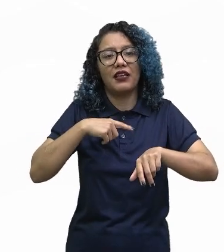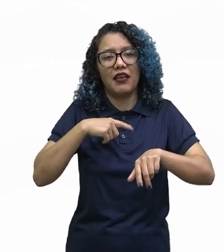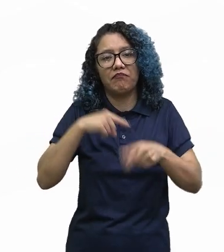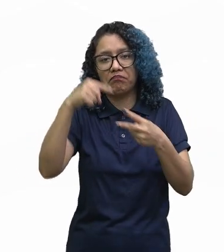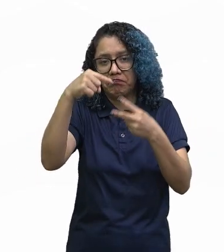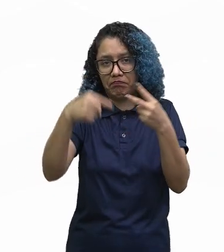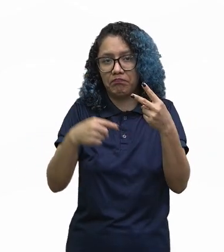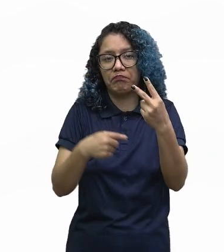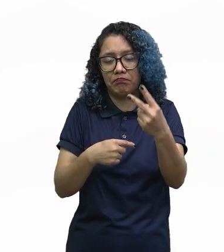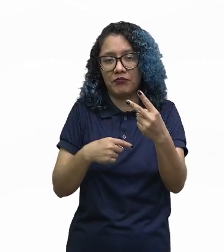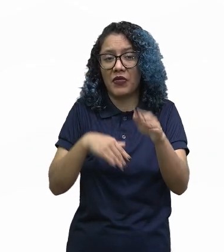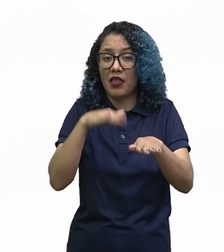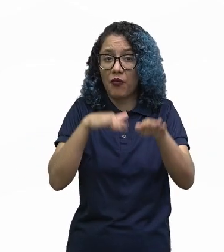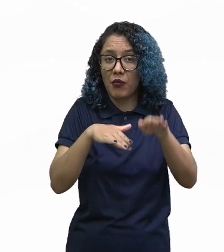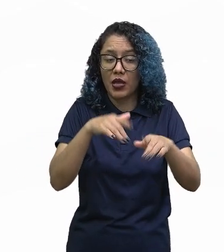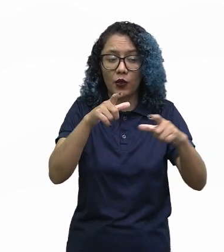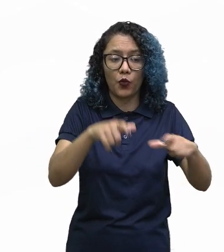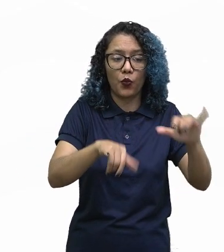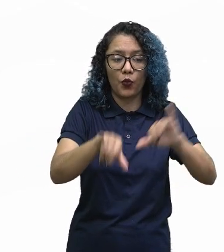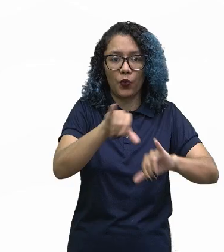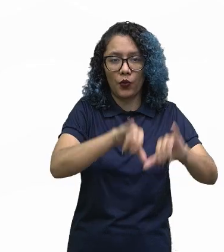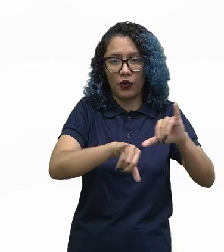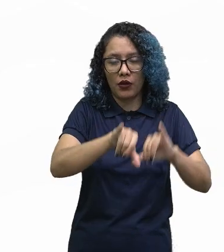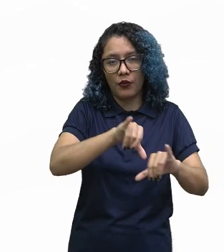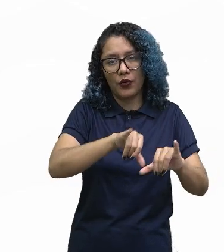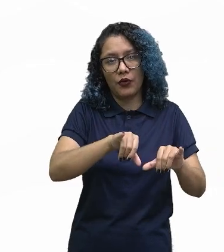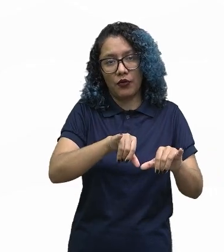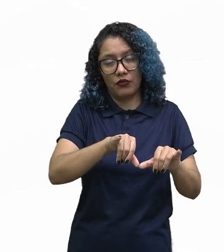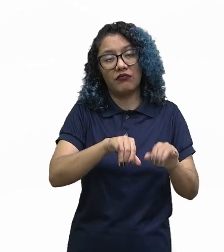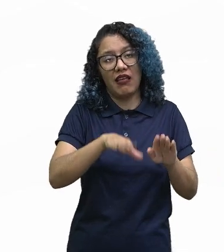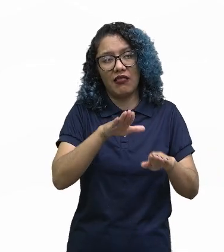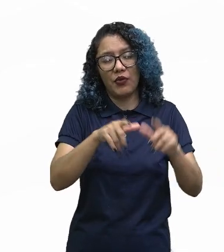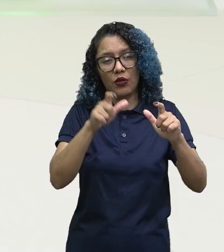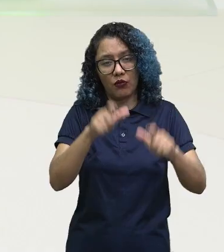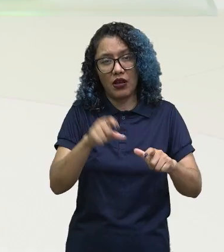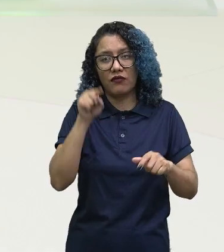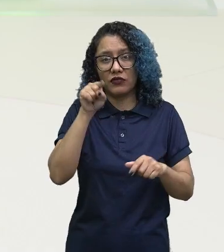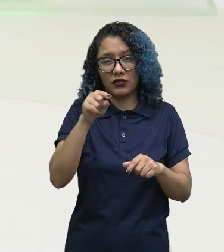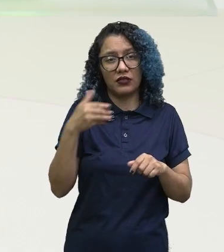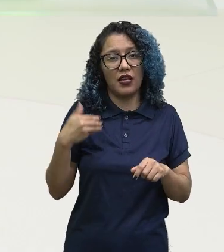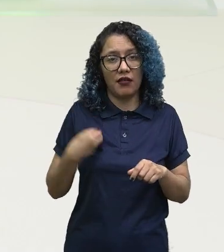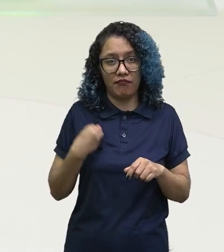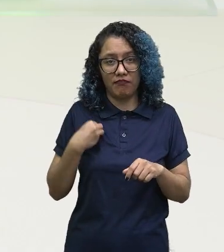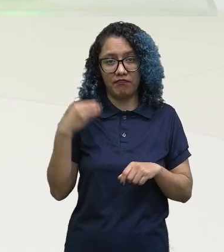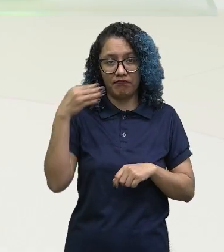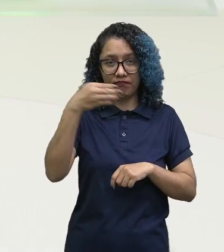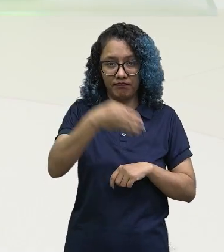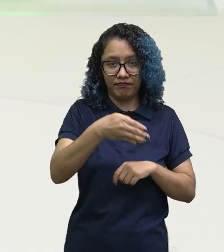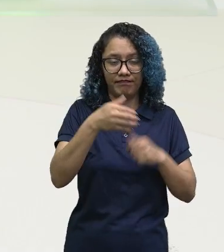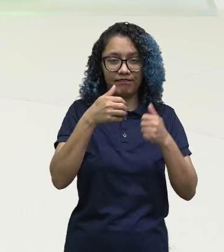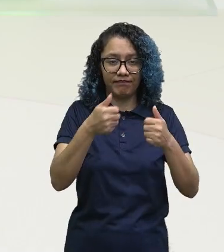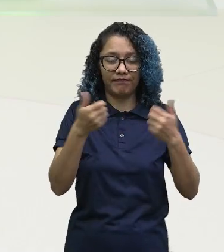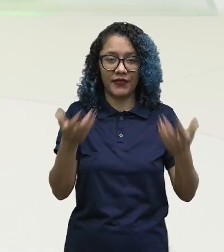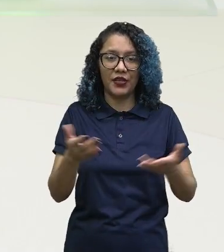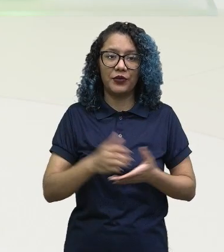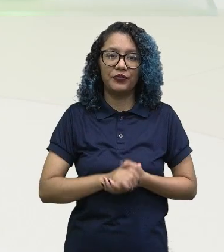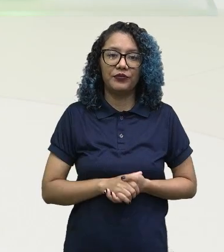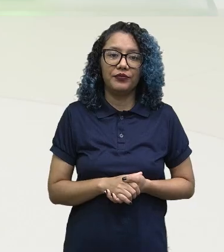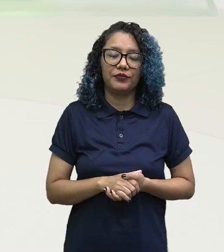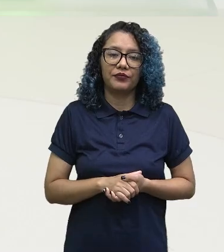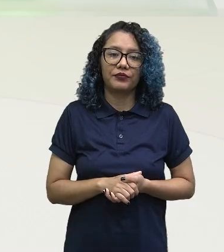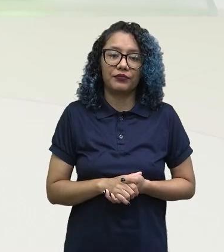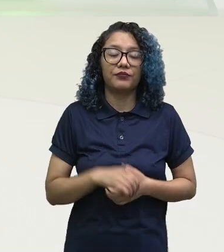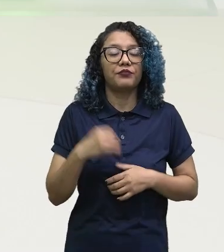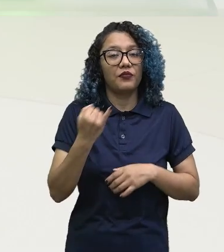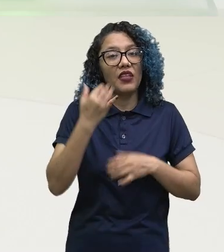EPC, dependendo do laboratório, dependendo do local que você está frequentando, tá bom? Então, é